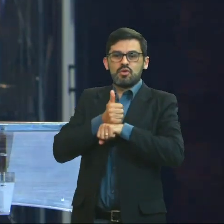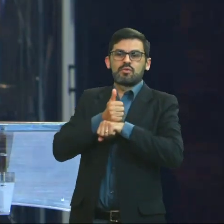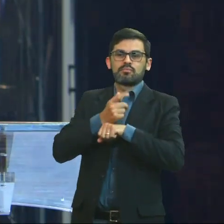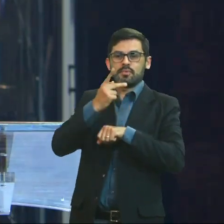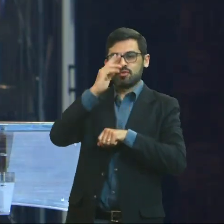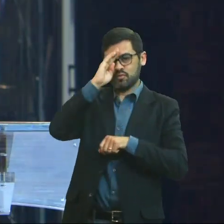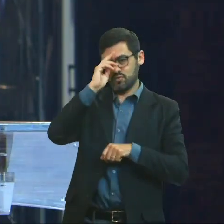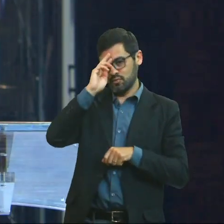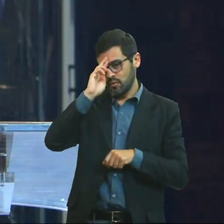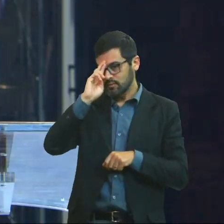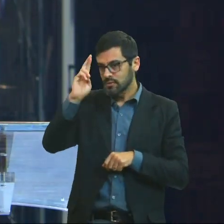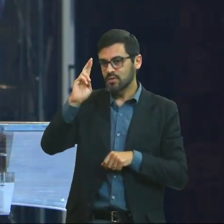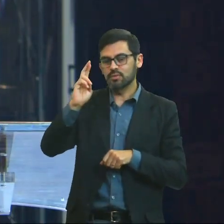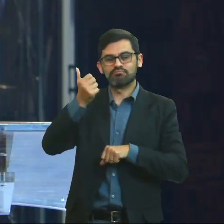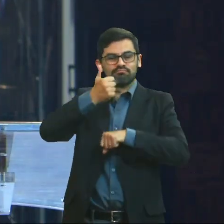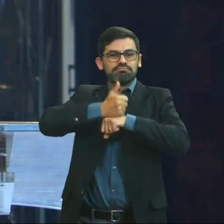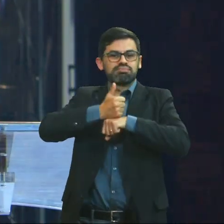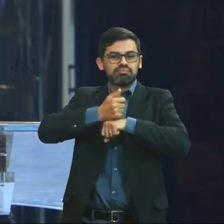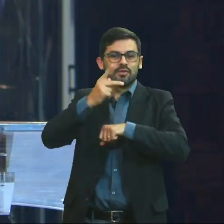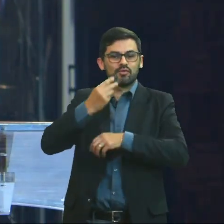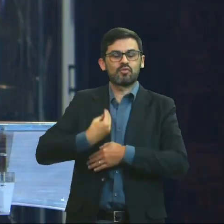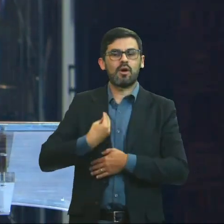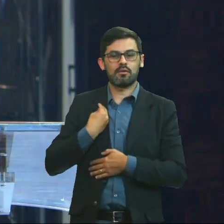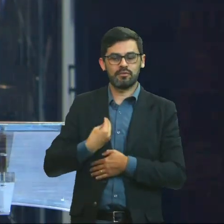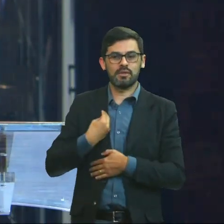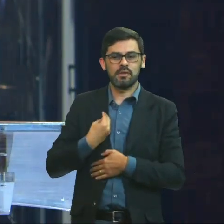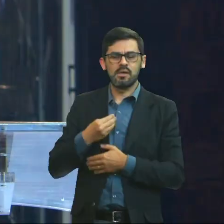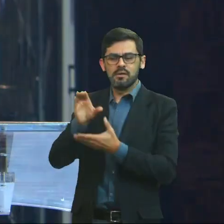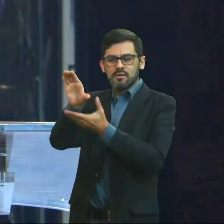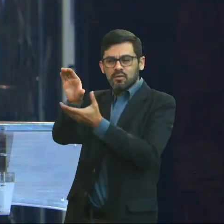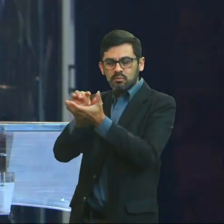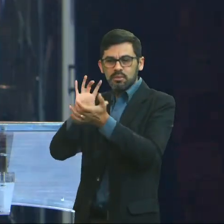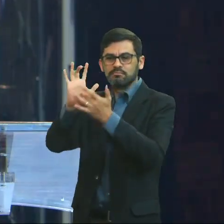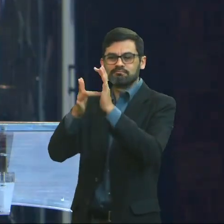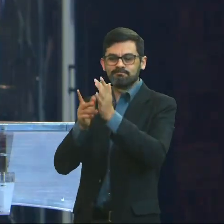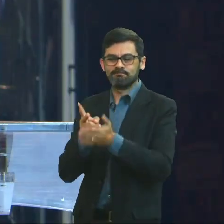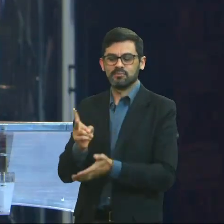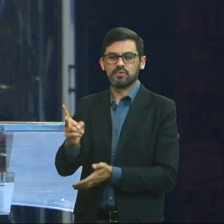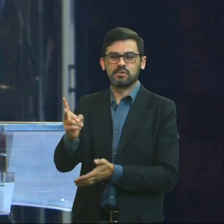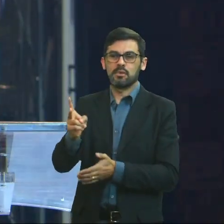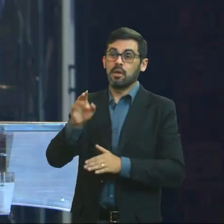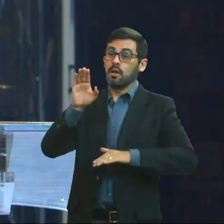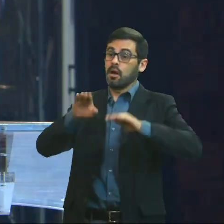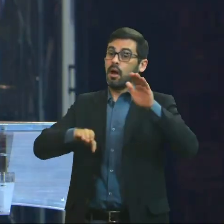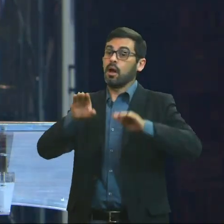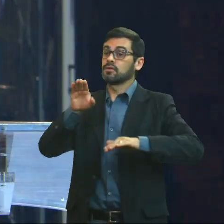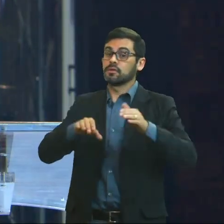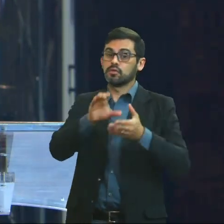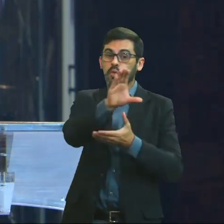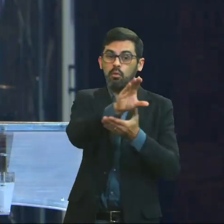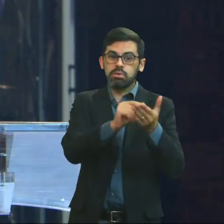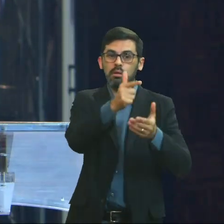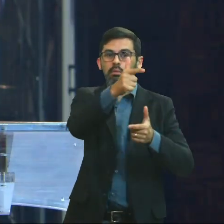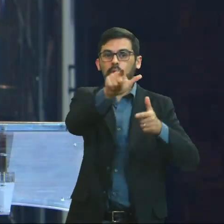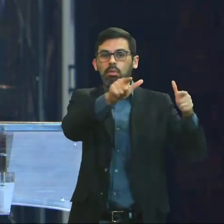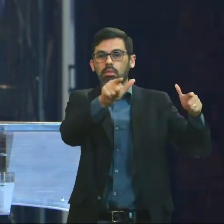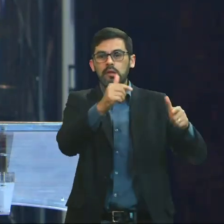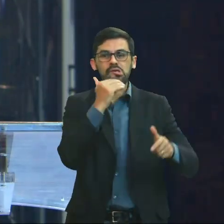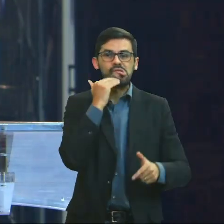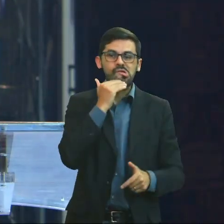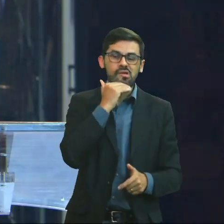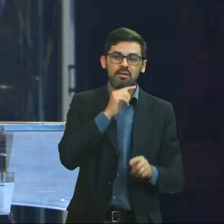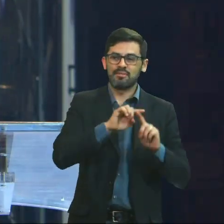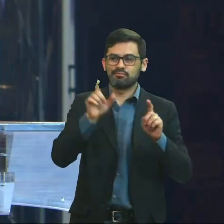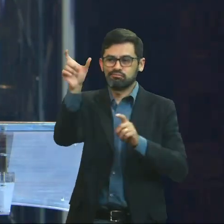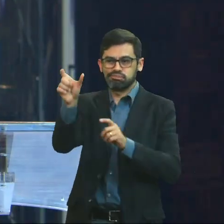que representa seguir a Jesus. Ele é o padrão, Ele é o modelo. Talvez o teu modelo sejam outros, mas não